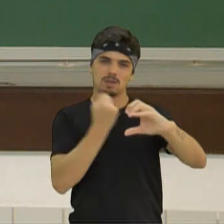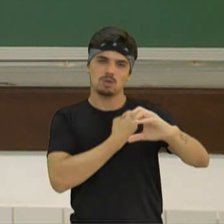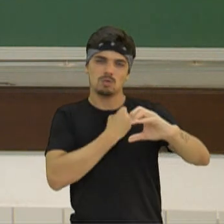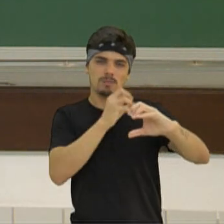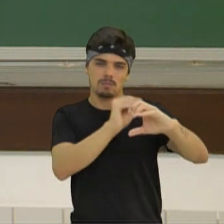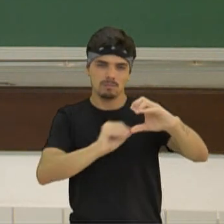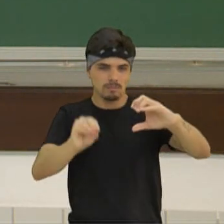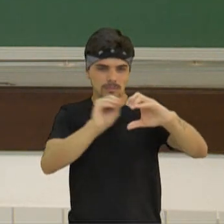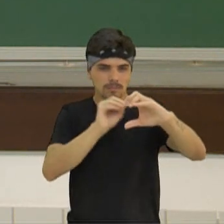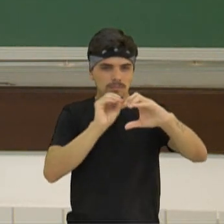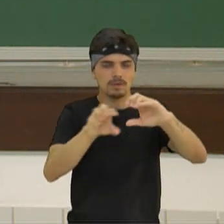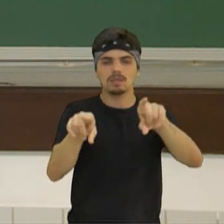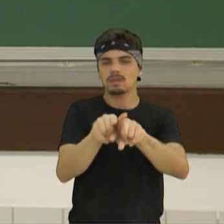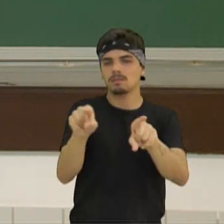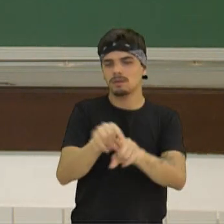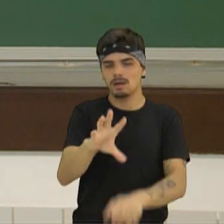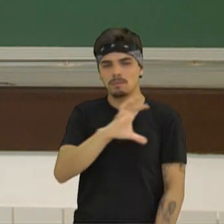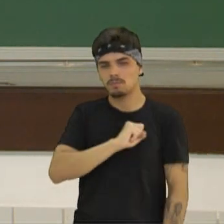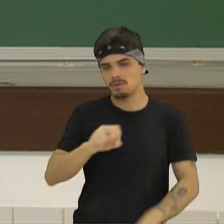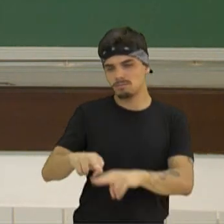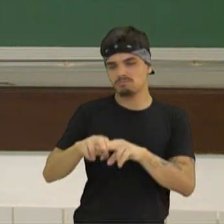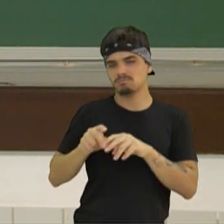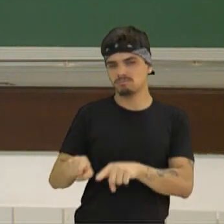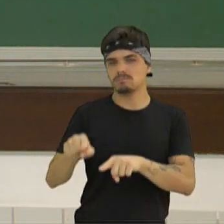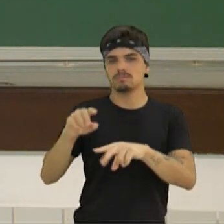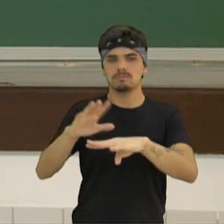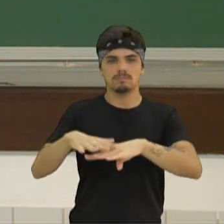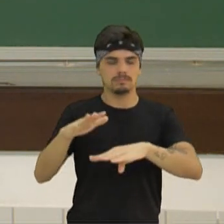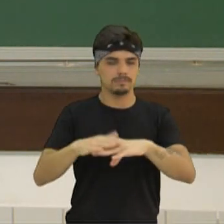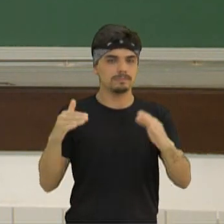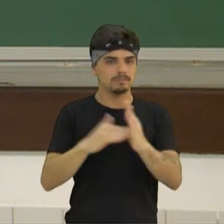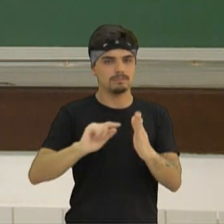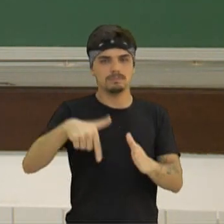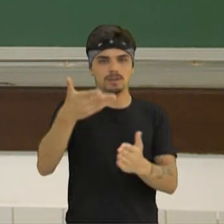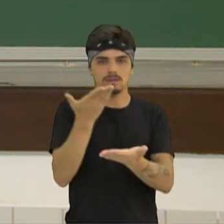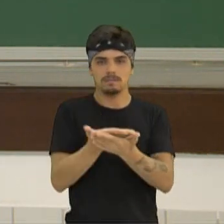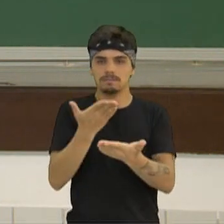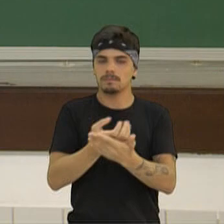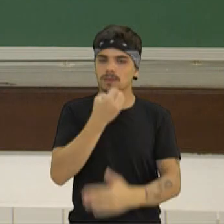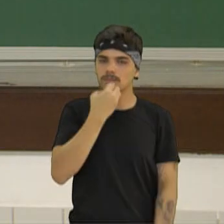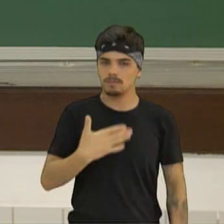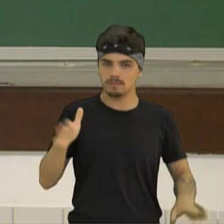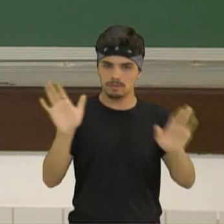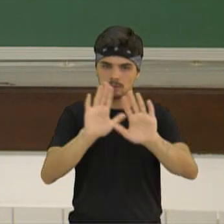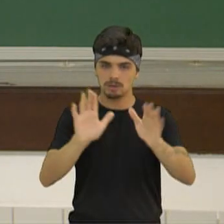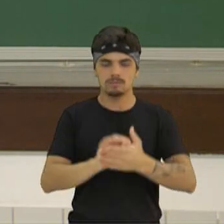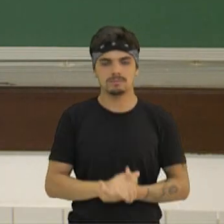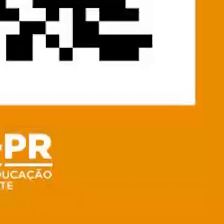números, né, o amor pela matemática aí. Até a próxima aula e fiquem bem.